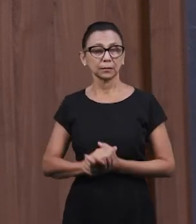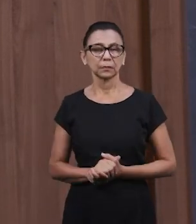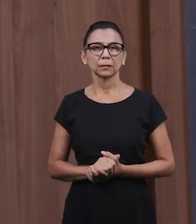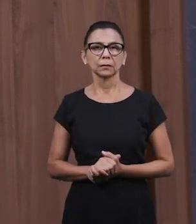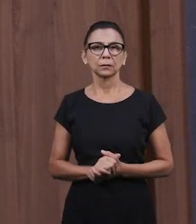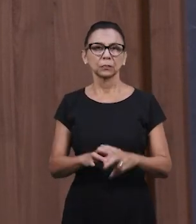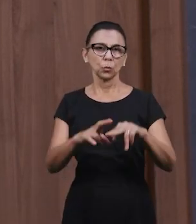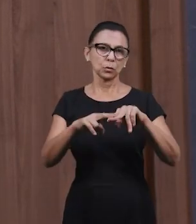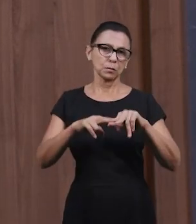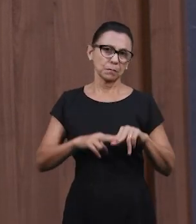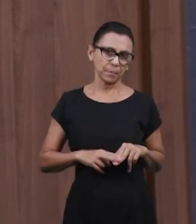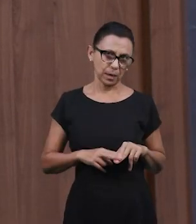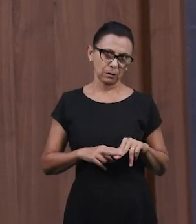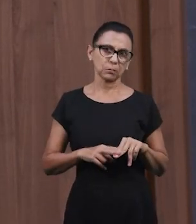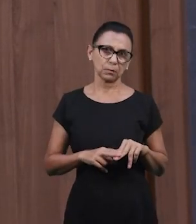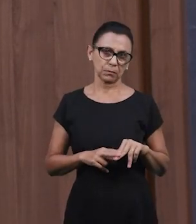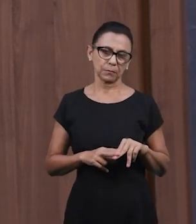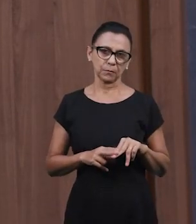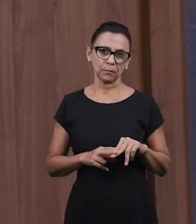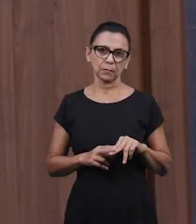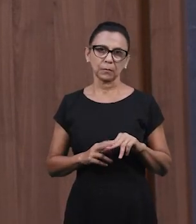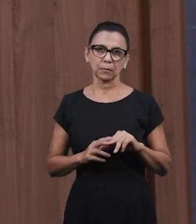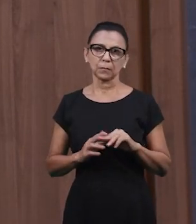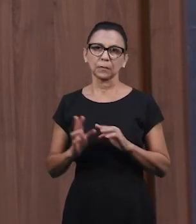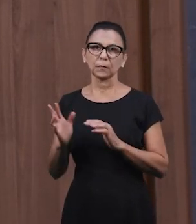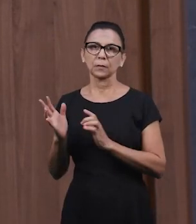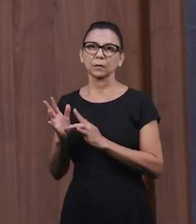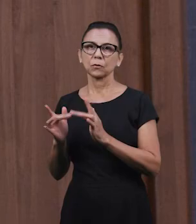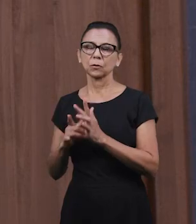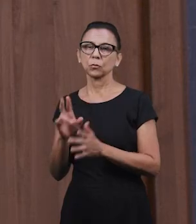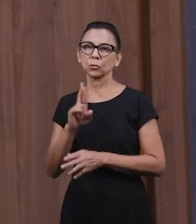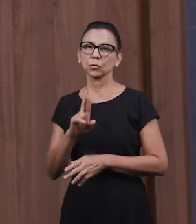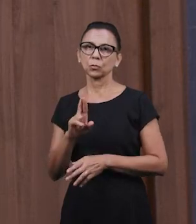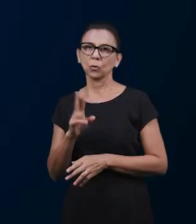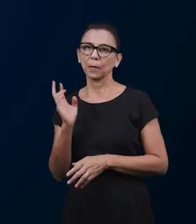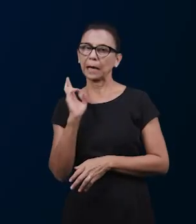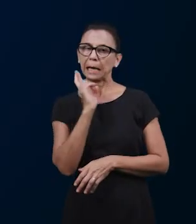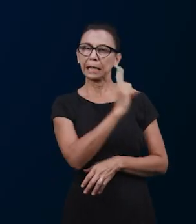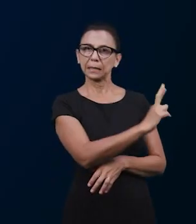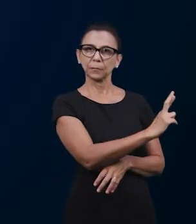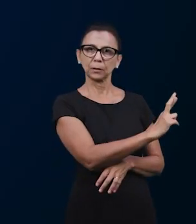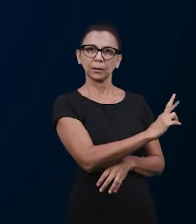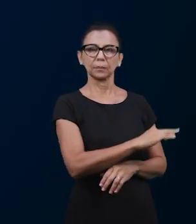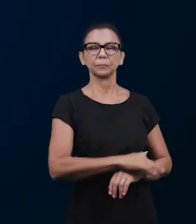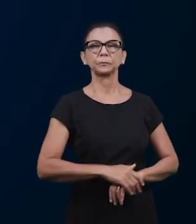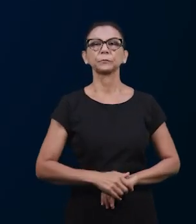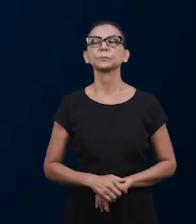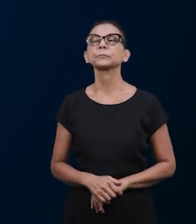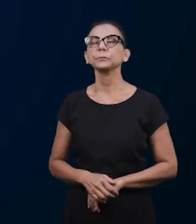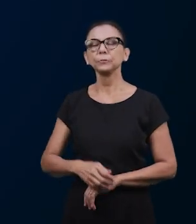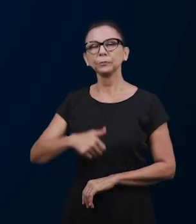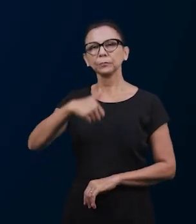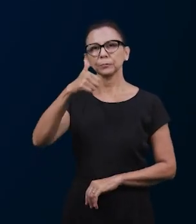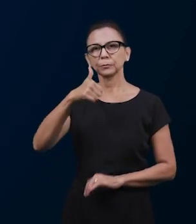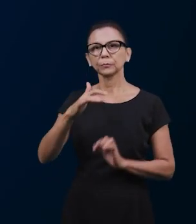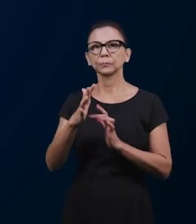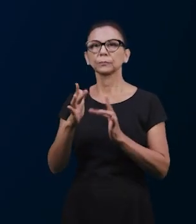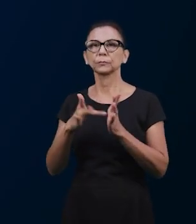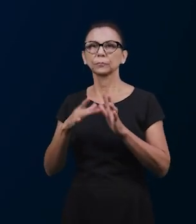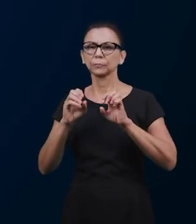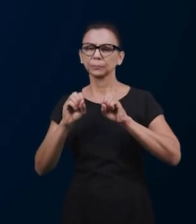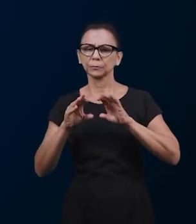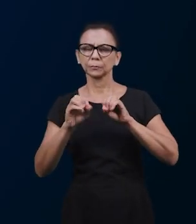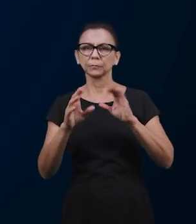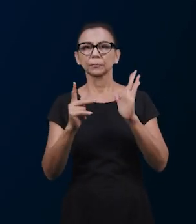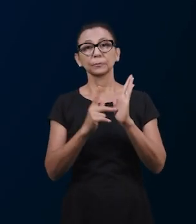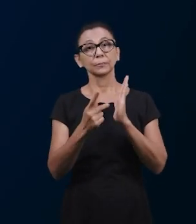recursos utilizados pelo Senhor Jesus na resposta que ele deu ao religioso. Primeiro, o Senhor Jesus sempre ensinava por